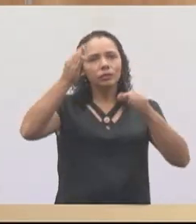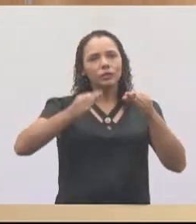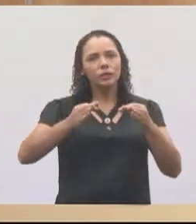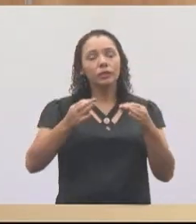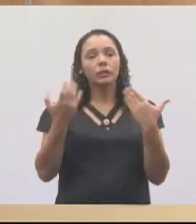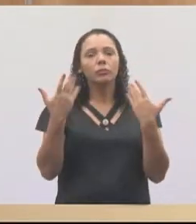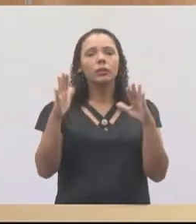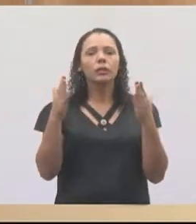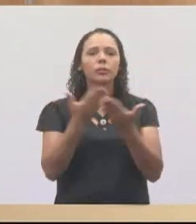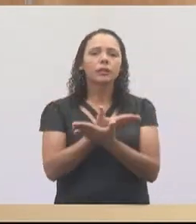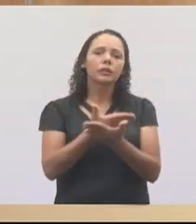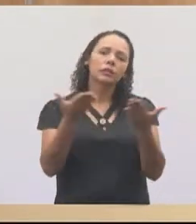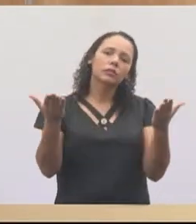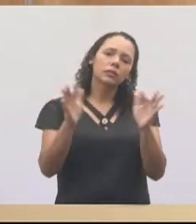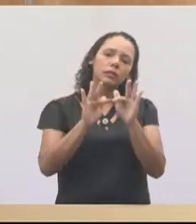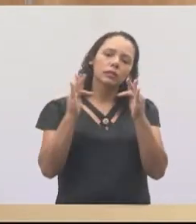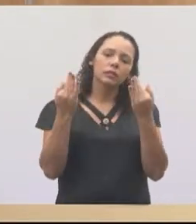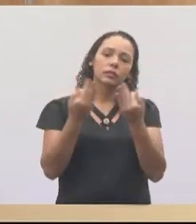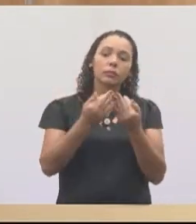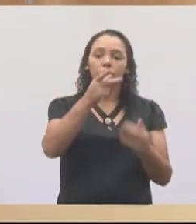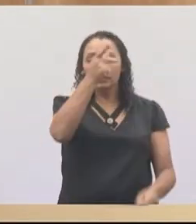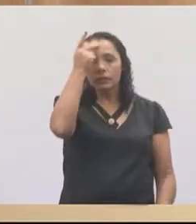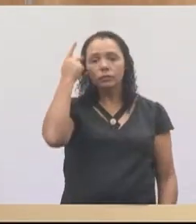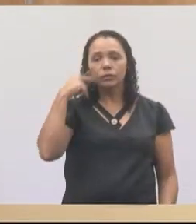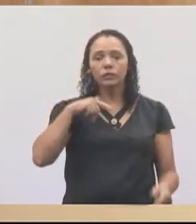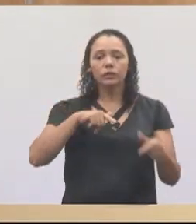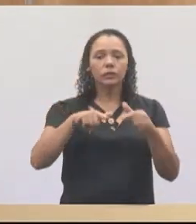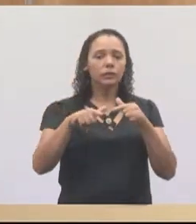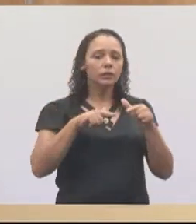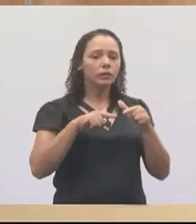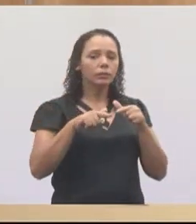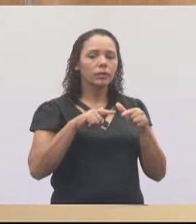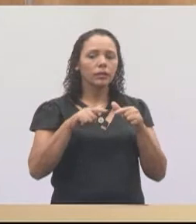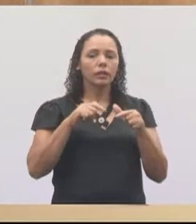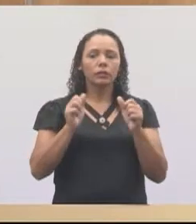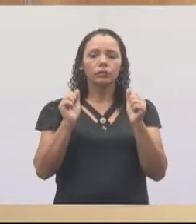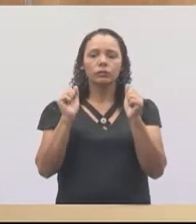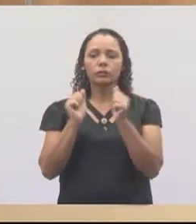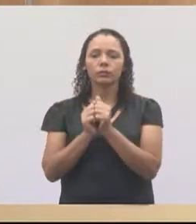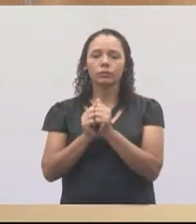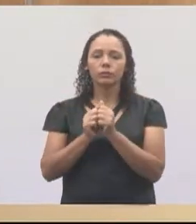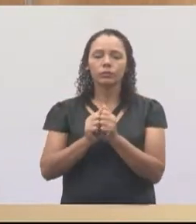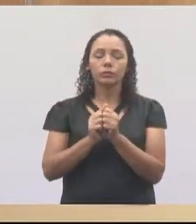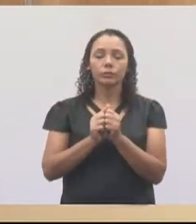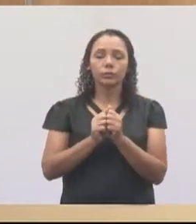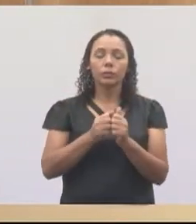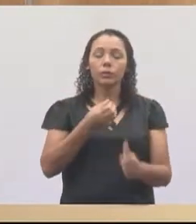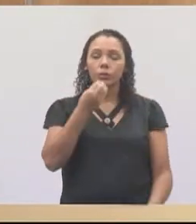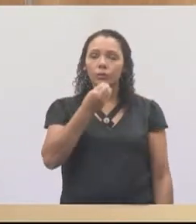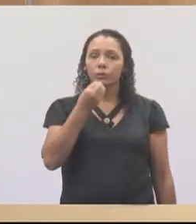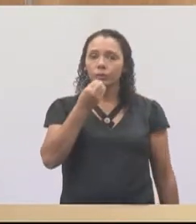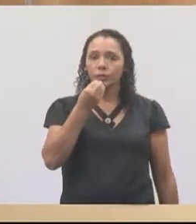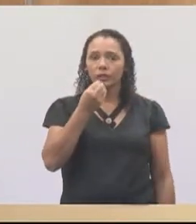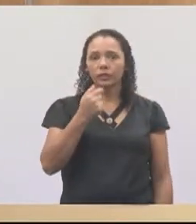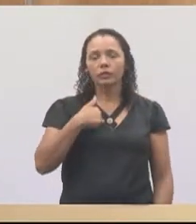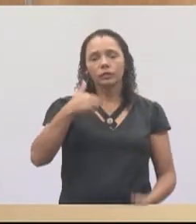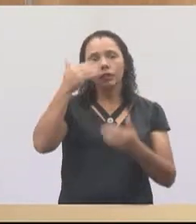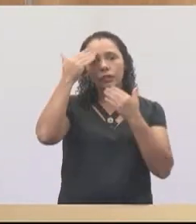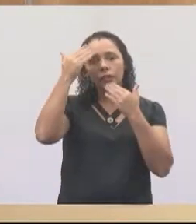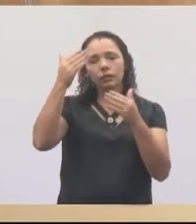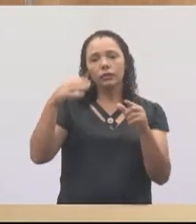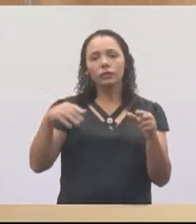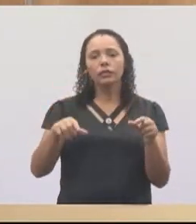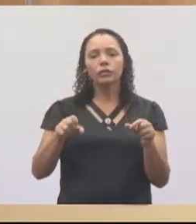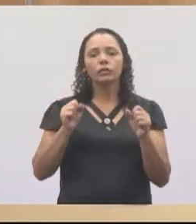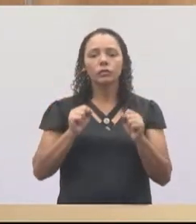da família, as pessoas que trabalharam com ele, por ter tido esse privilégio, e eu agradeço muito, de ter convivido com ele